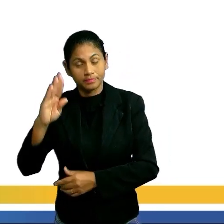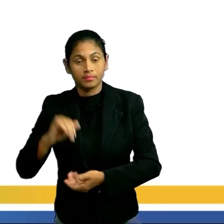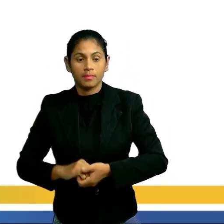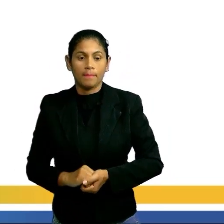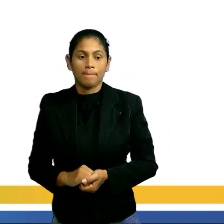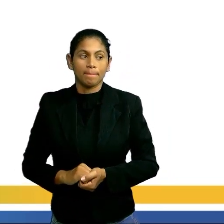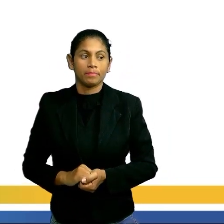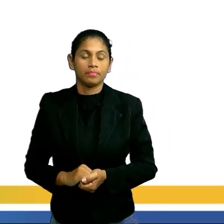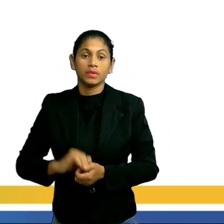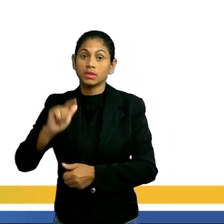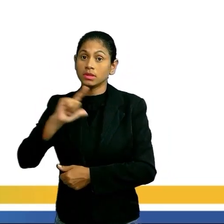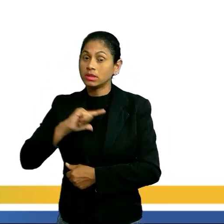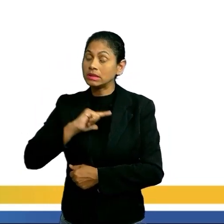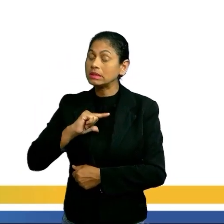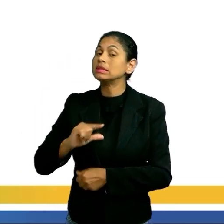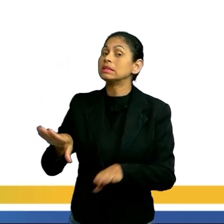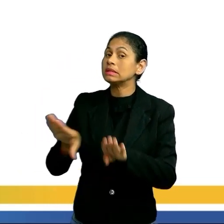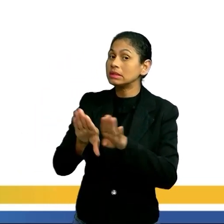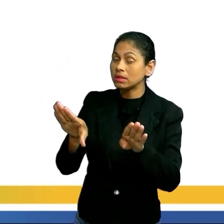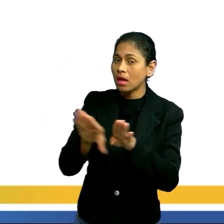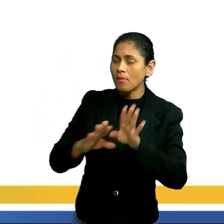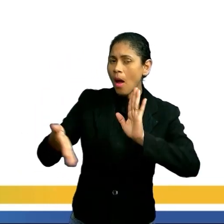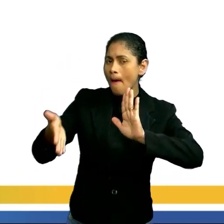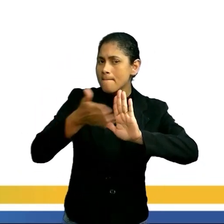também tinham propostas de políticas